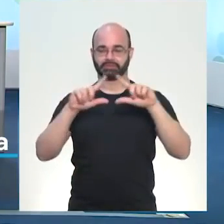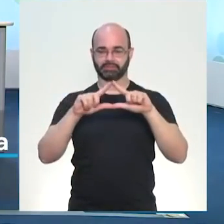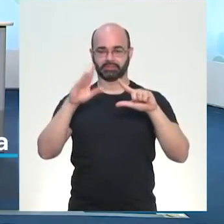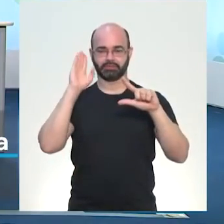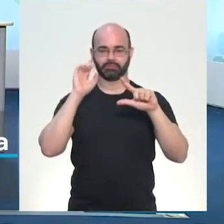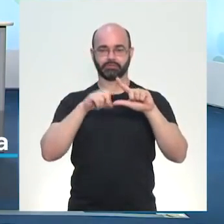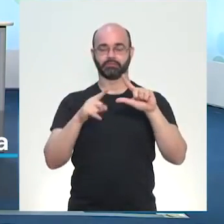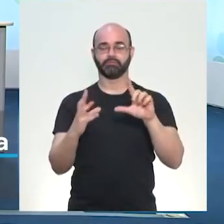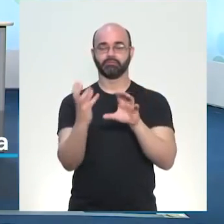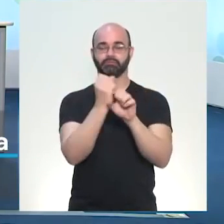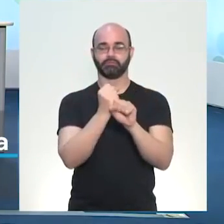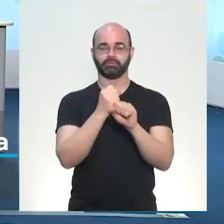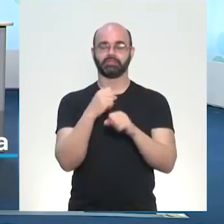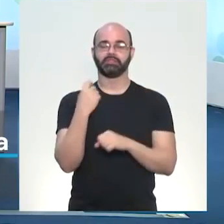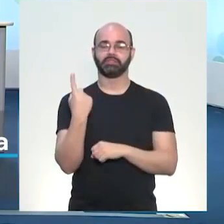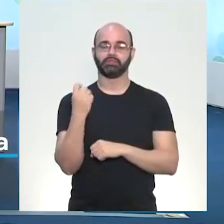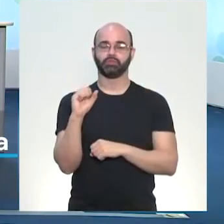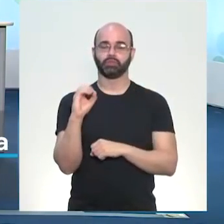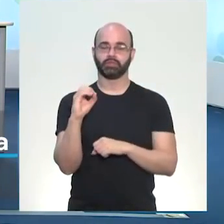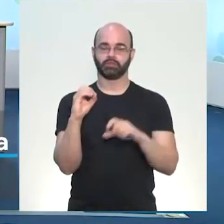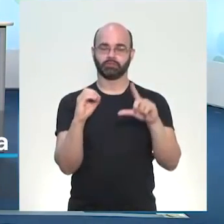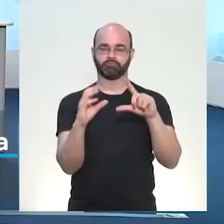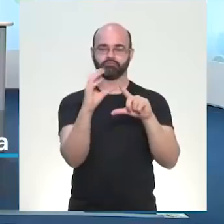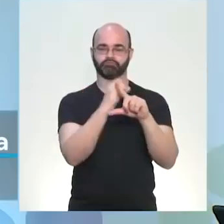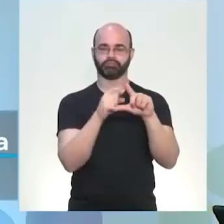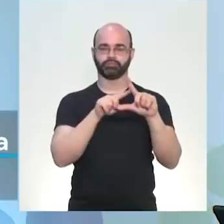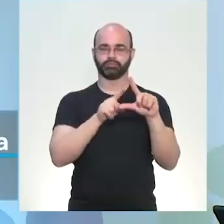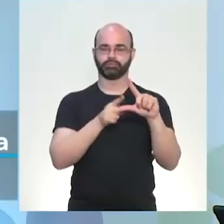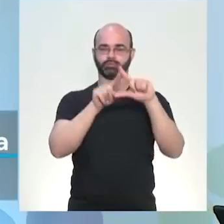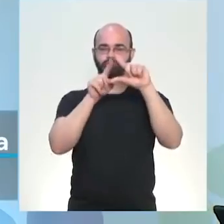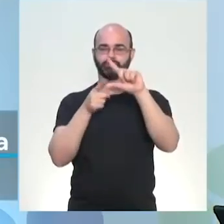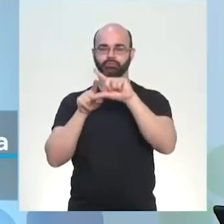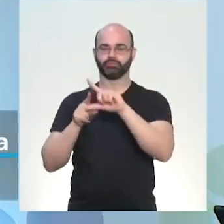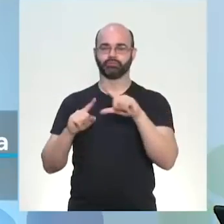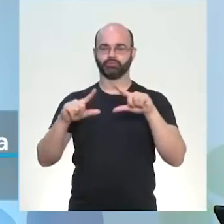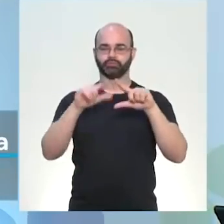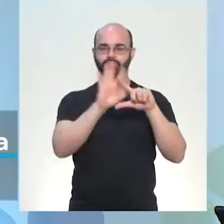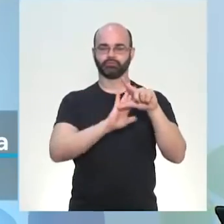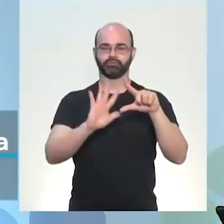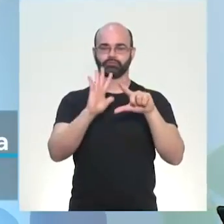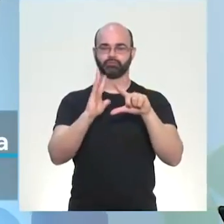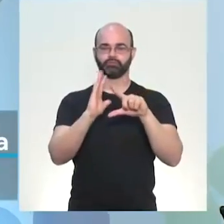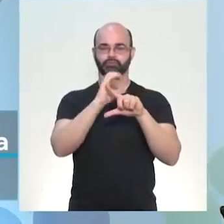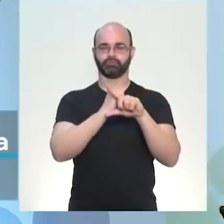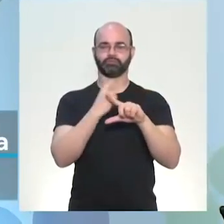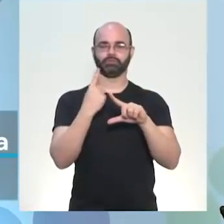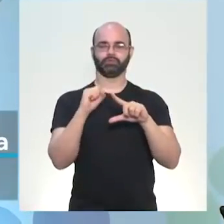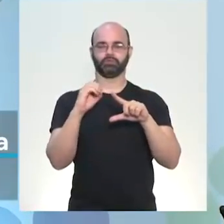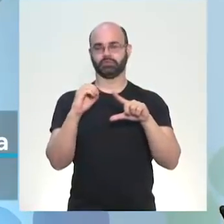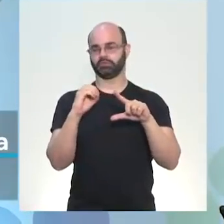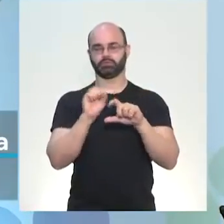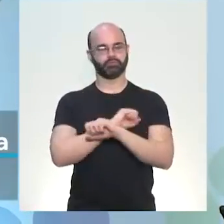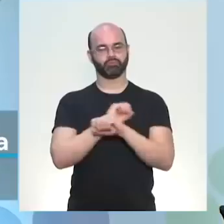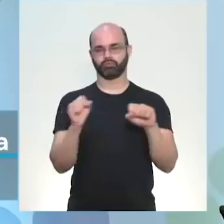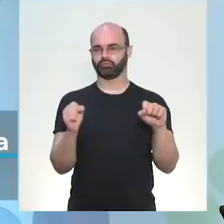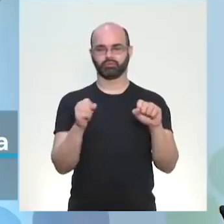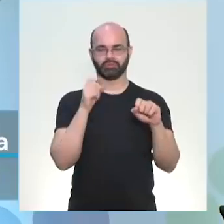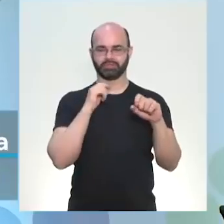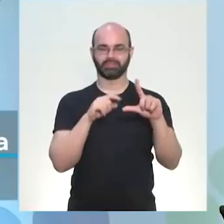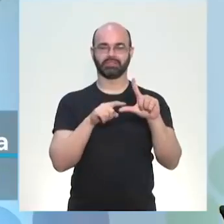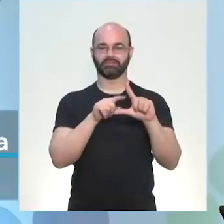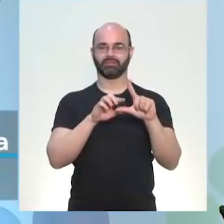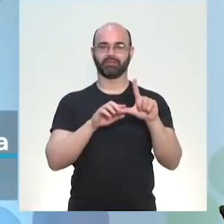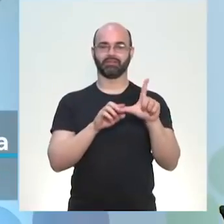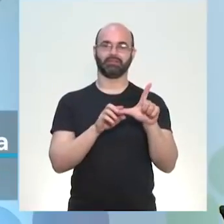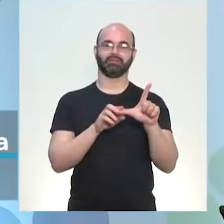dá 180, né? sim. Então, como nós já vimos em algumas aulas, então, basicamente, eu não vou ter essa hipótese, eu não vou conseguir chegar.